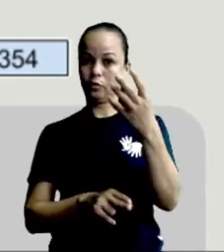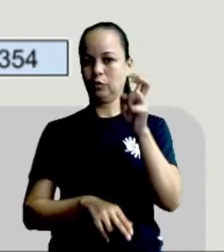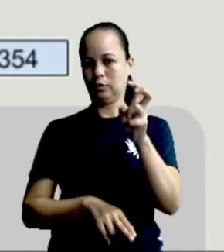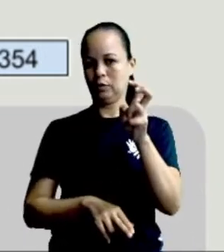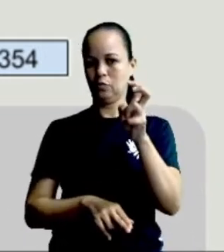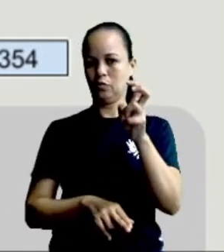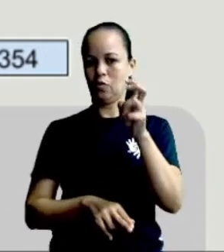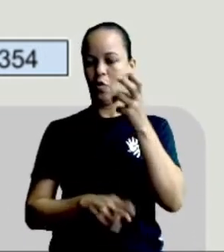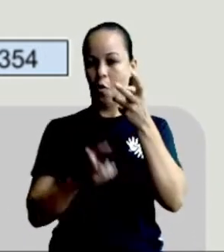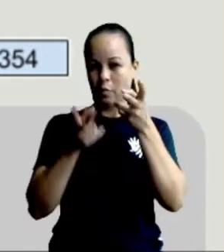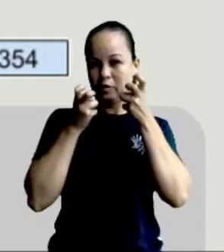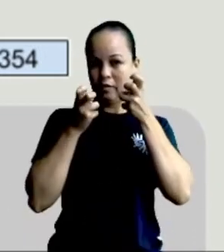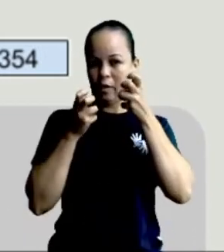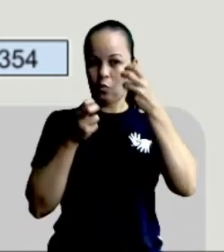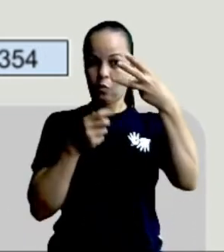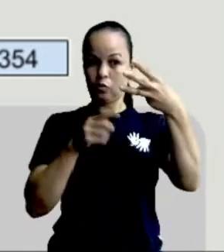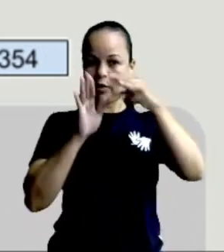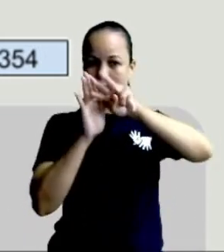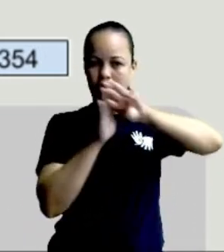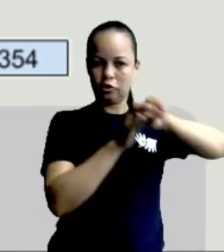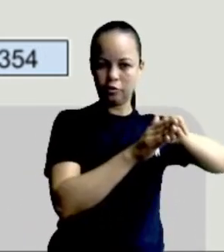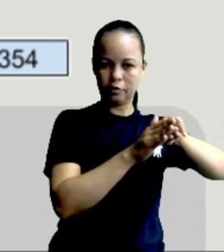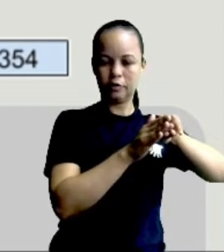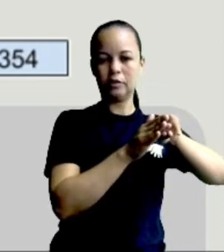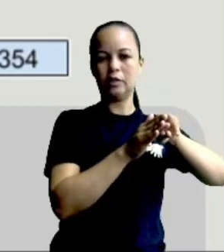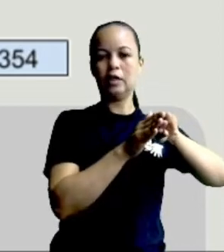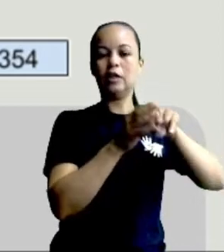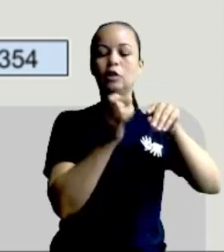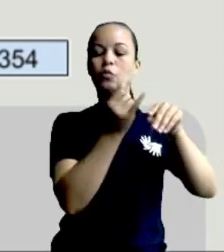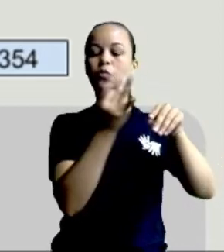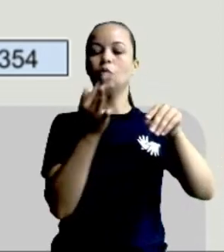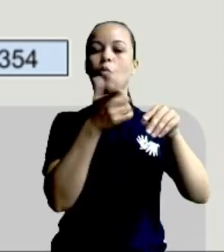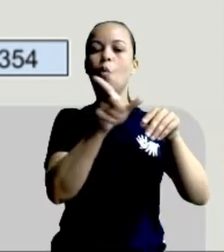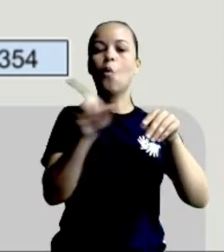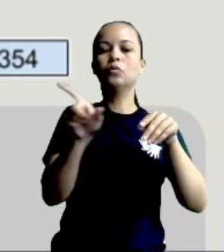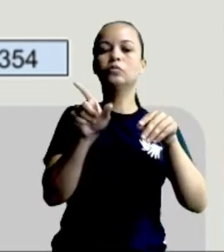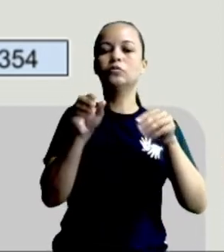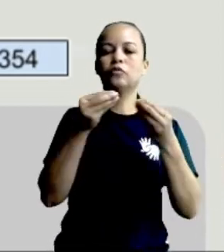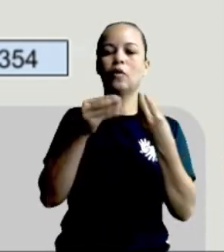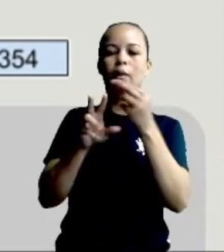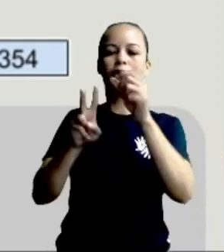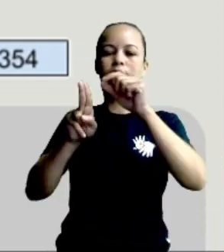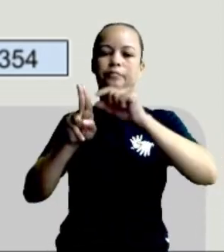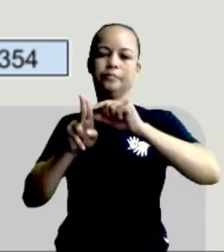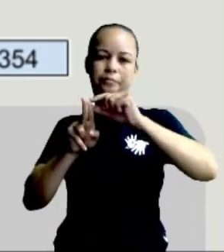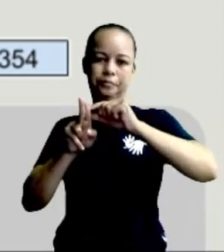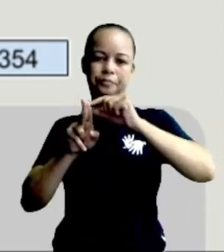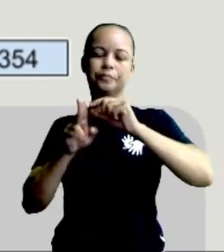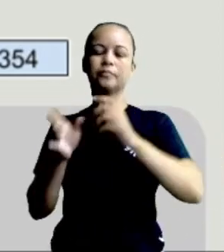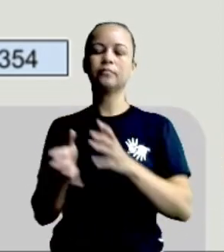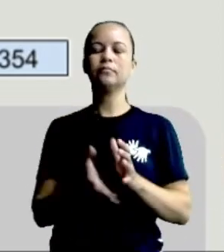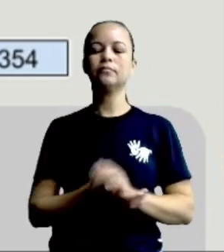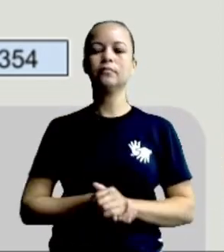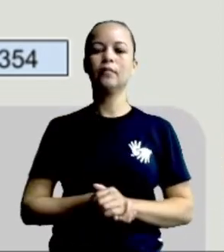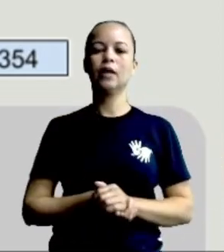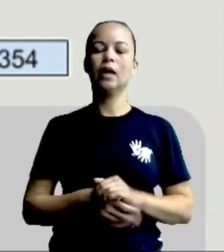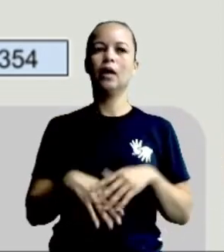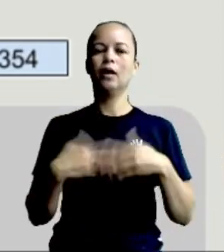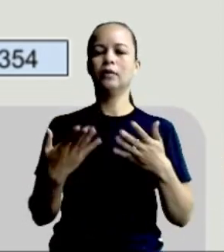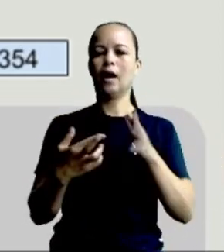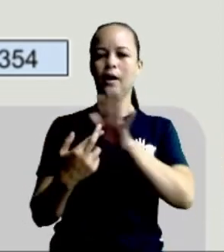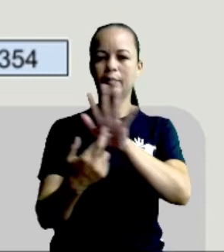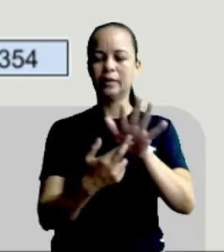o 3 e o que sobrou vai para a ordem das dezenas. Então, eu sei que eu vou ter um número aí lá